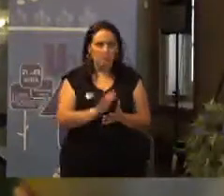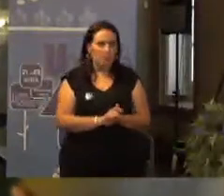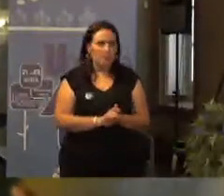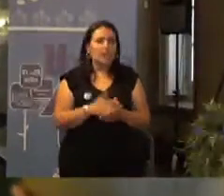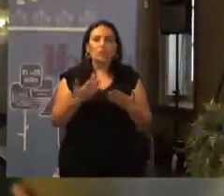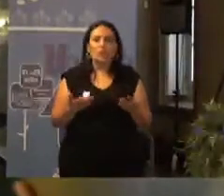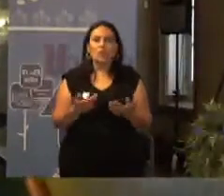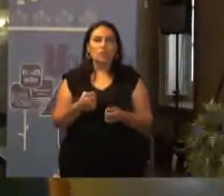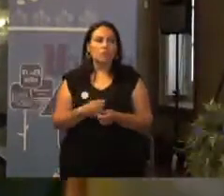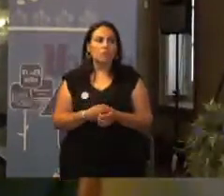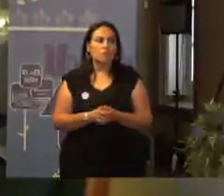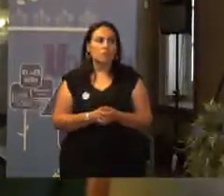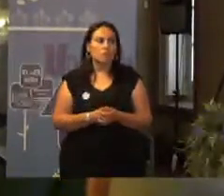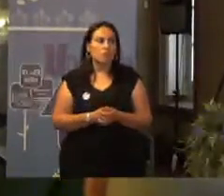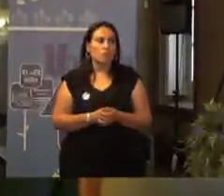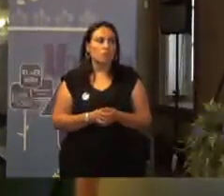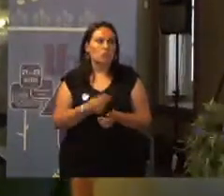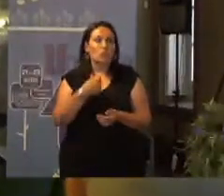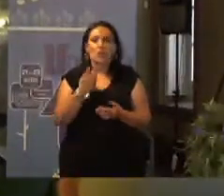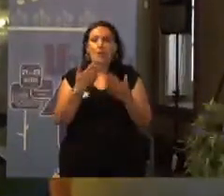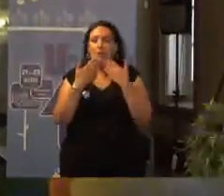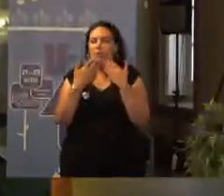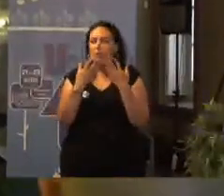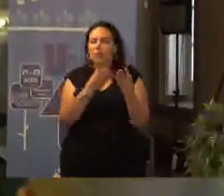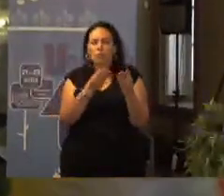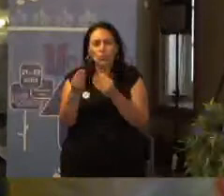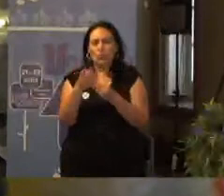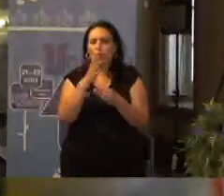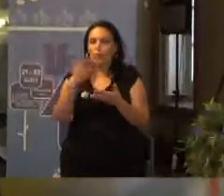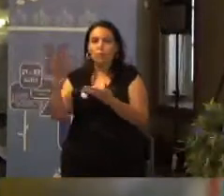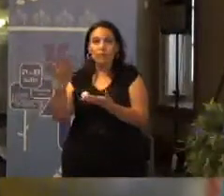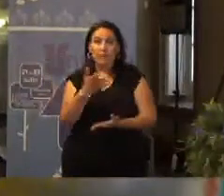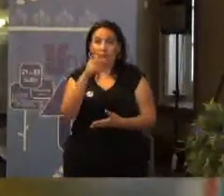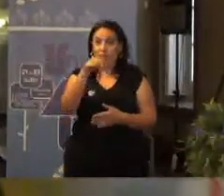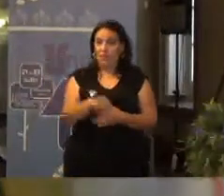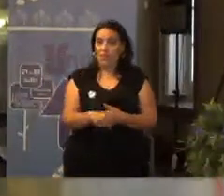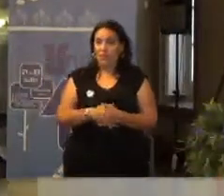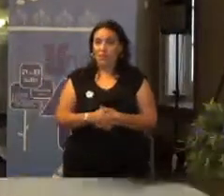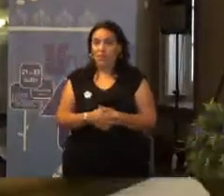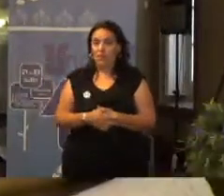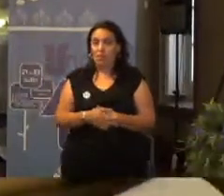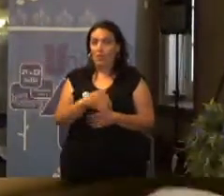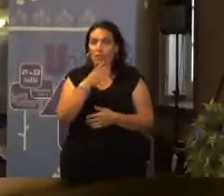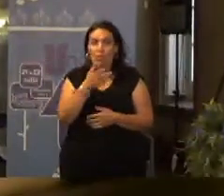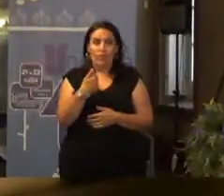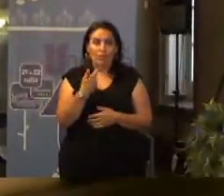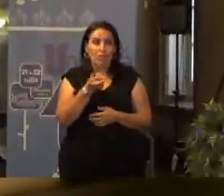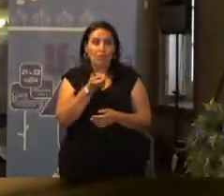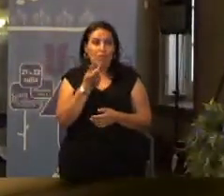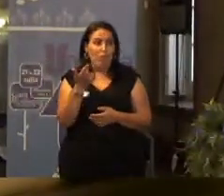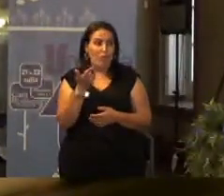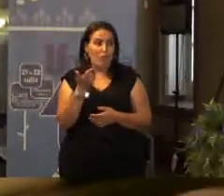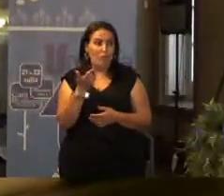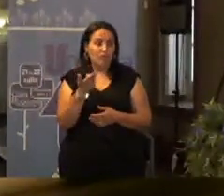Então, boa tarde a todas e todos. Eu queria agradecer muito o convite para estar aqui, conversar um bocadinho.